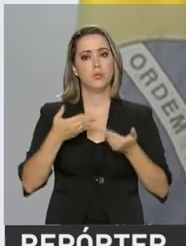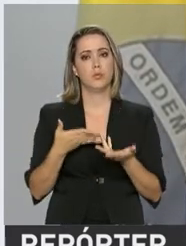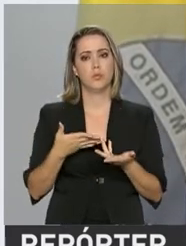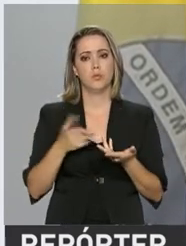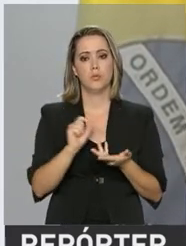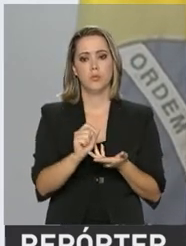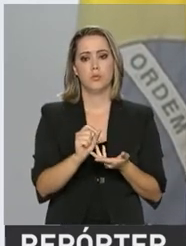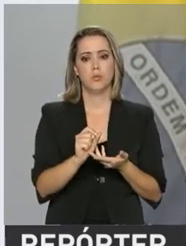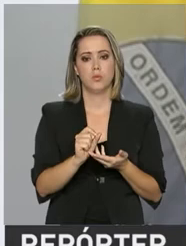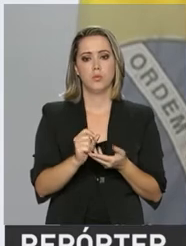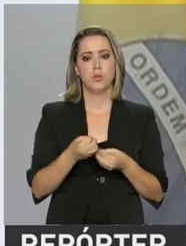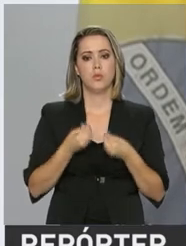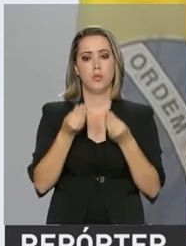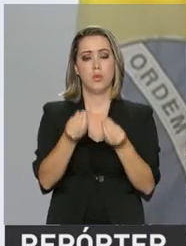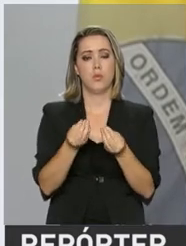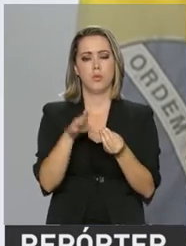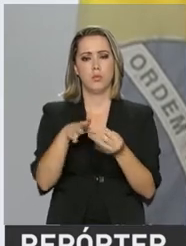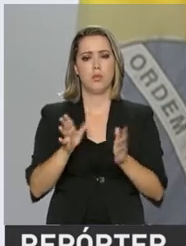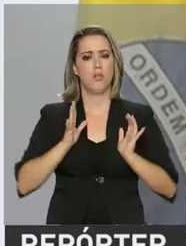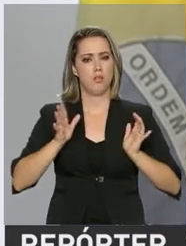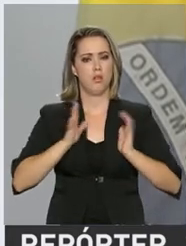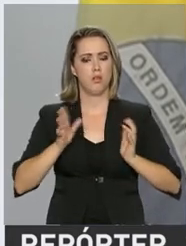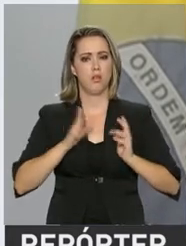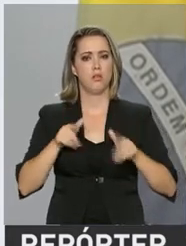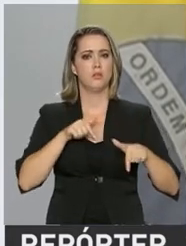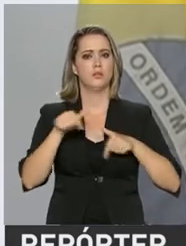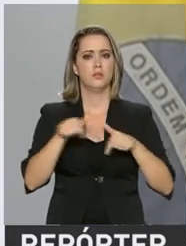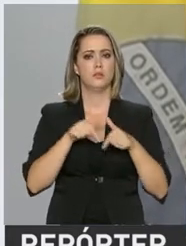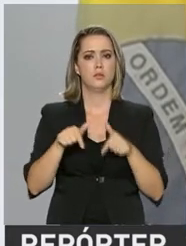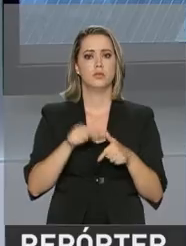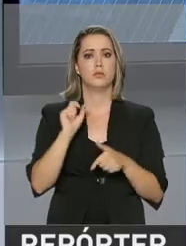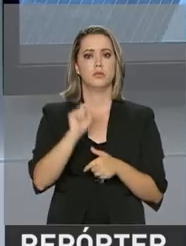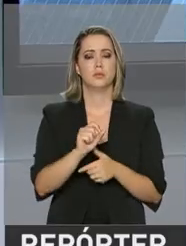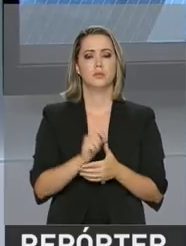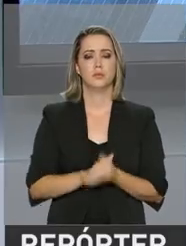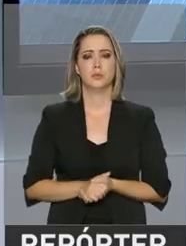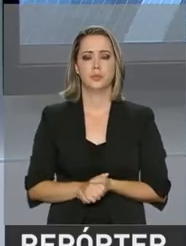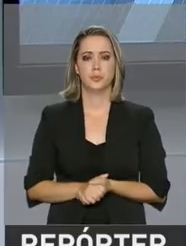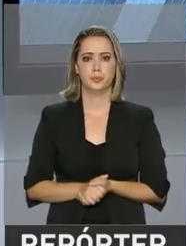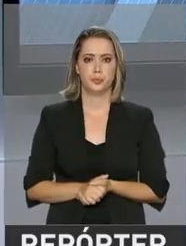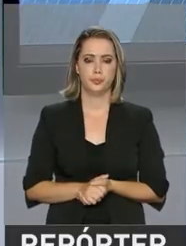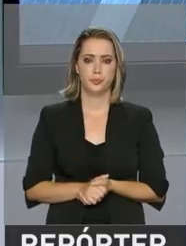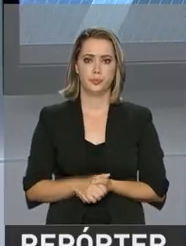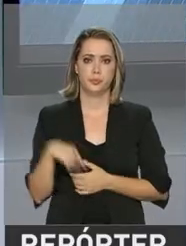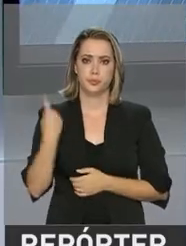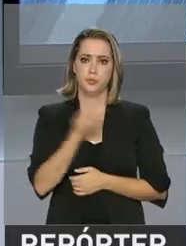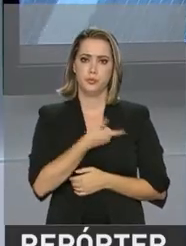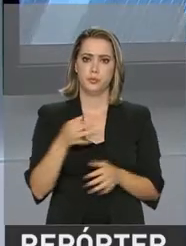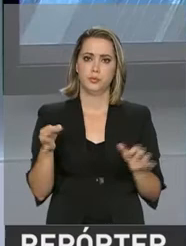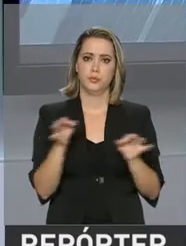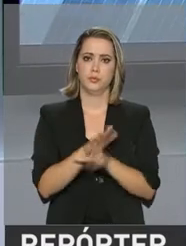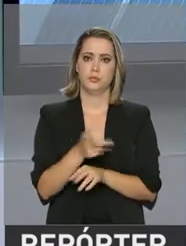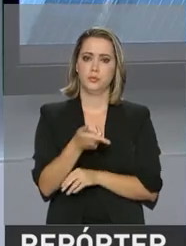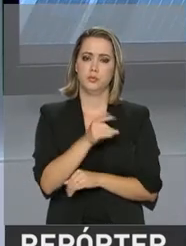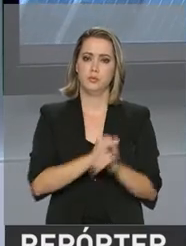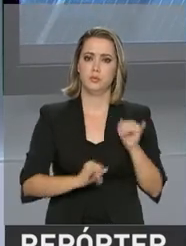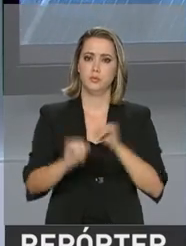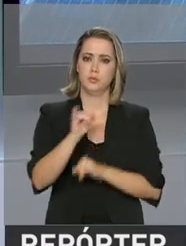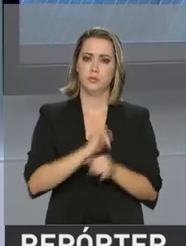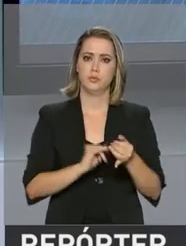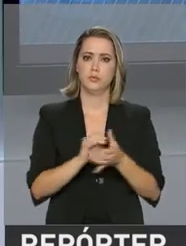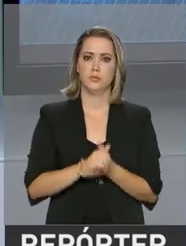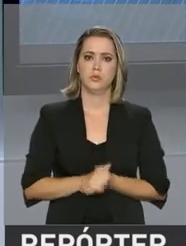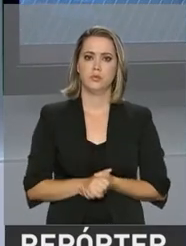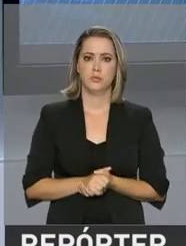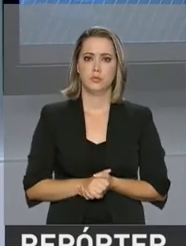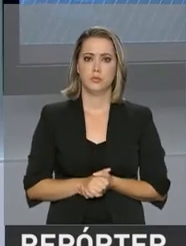gerar bem-estar, criar riqueza e emprego, que é de lo que se trata. Nós ficamos por aqui e voltamos a qualquer momento com